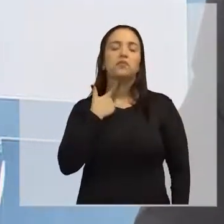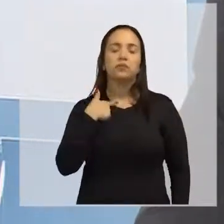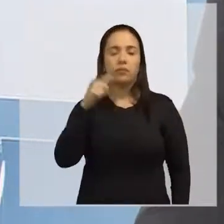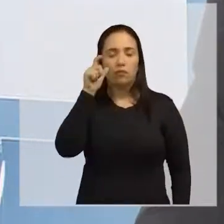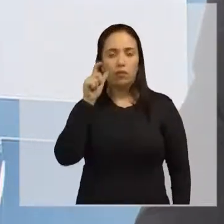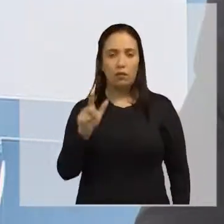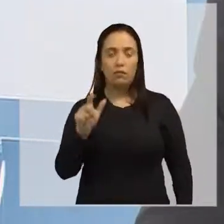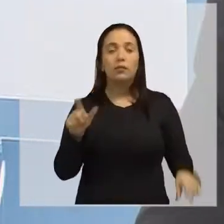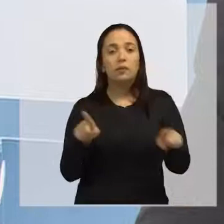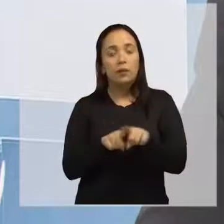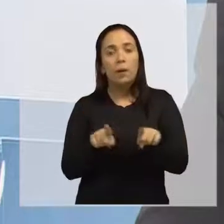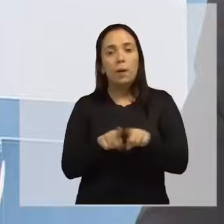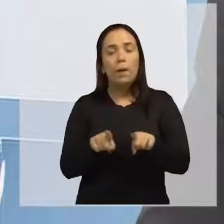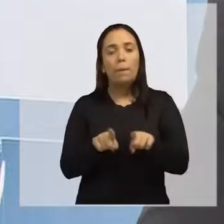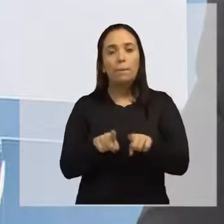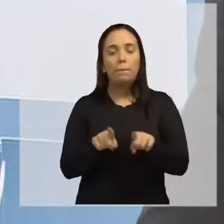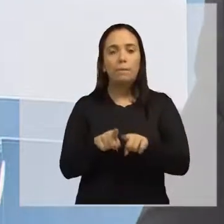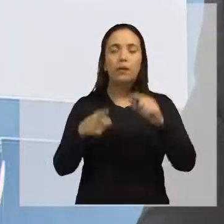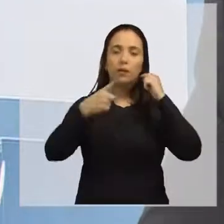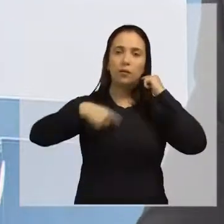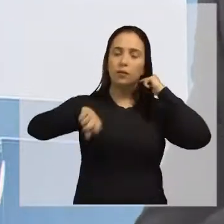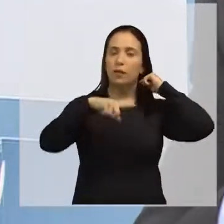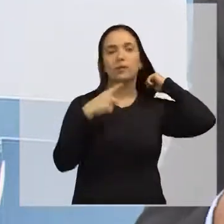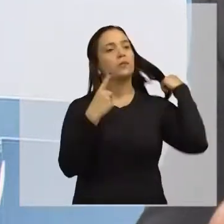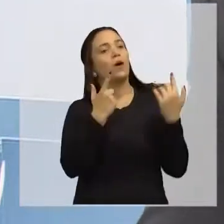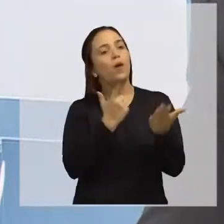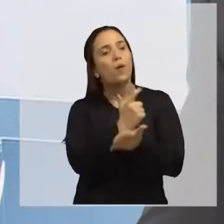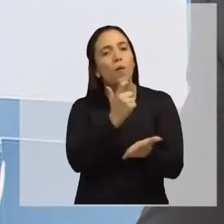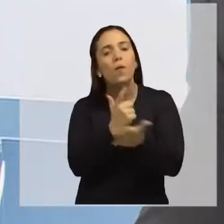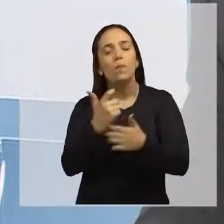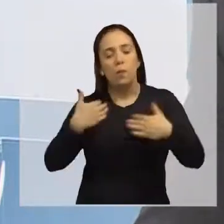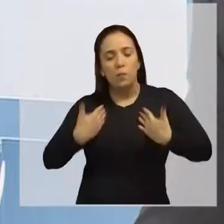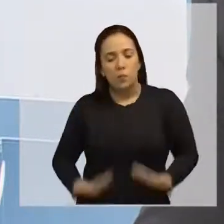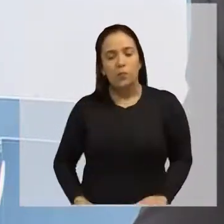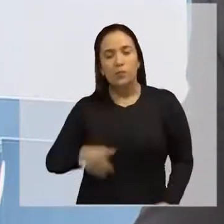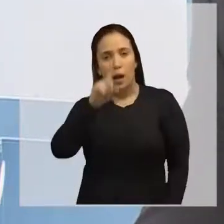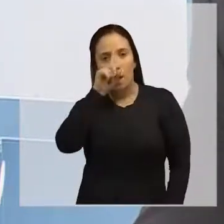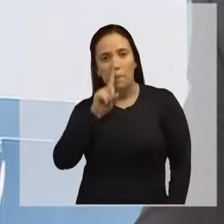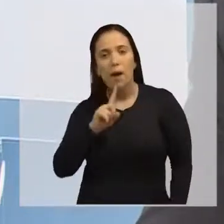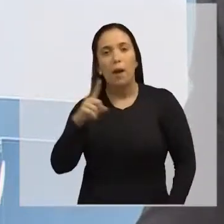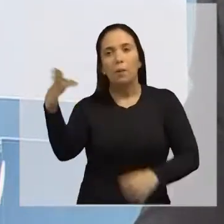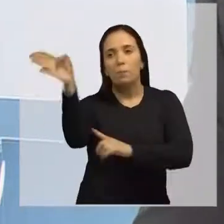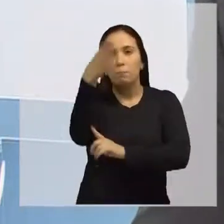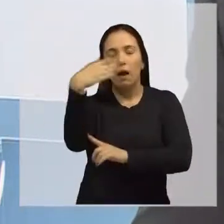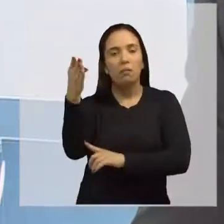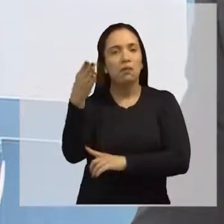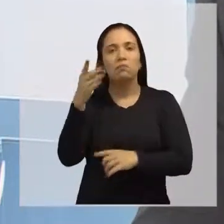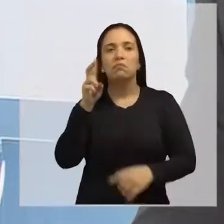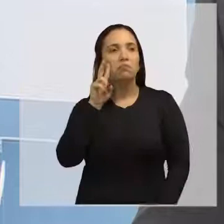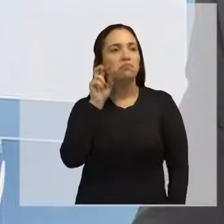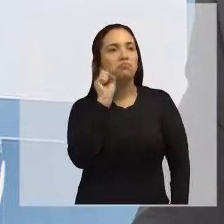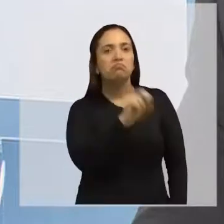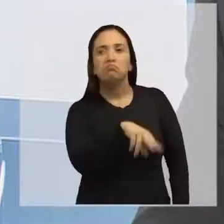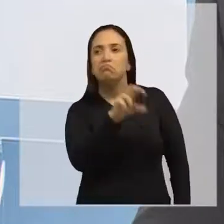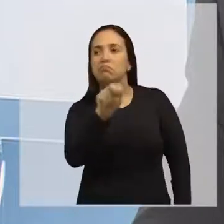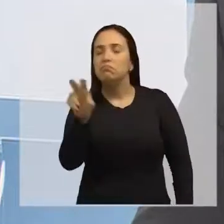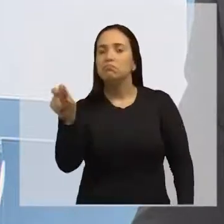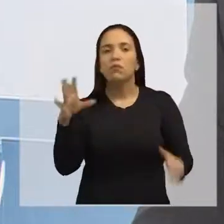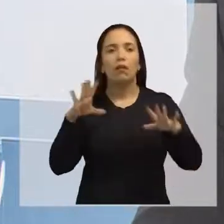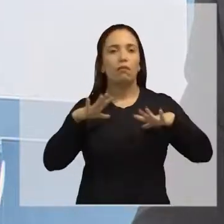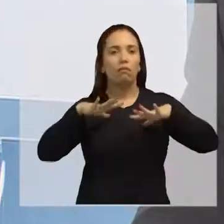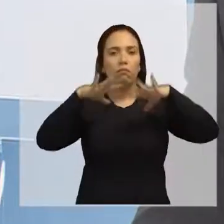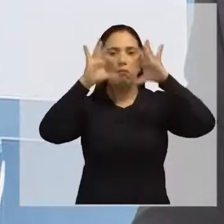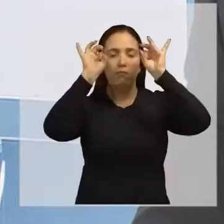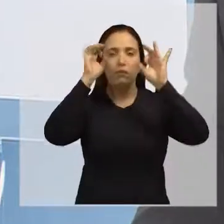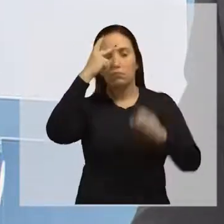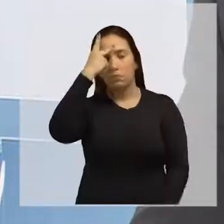nossa mania de comprar a camisa amarela, a bandeira, isso também tem sido notado com o desinteresse